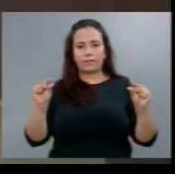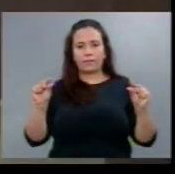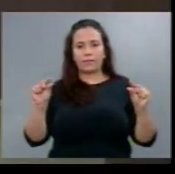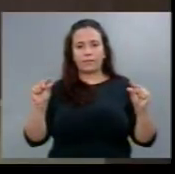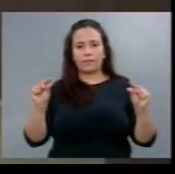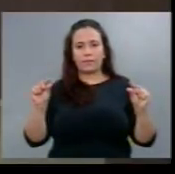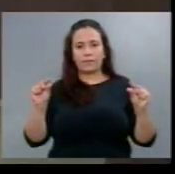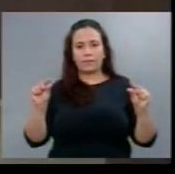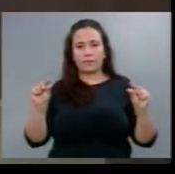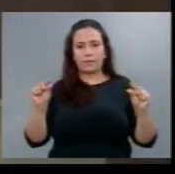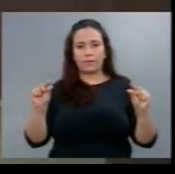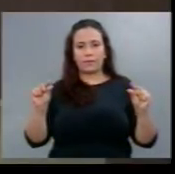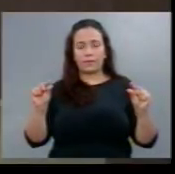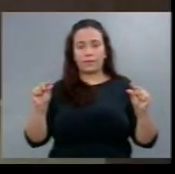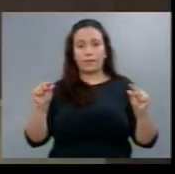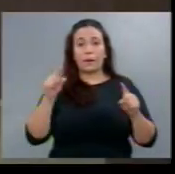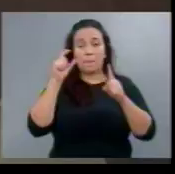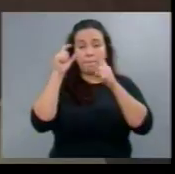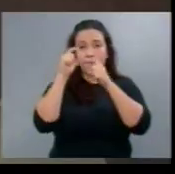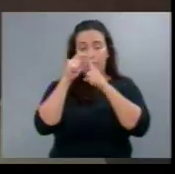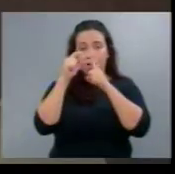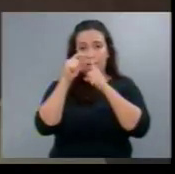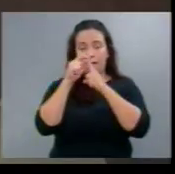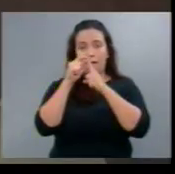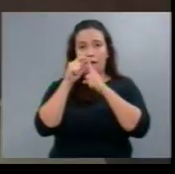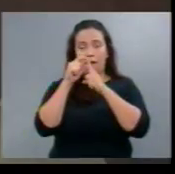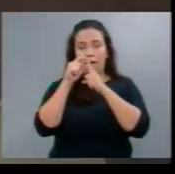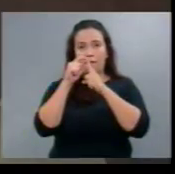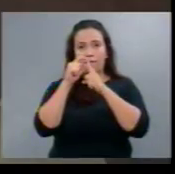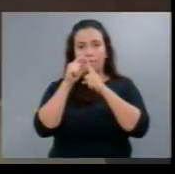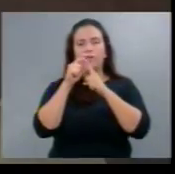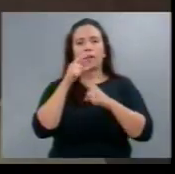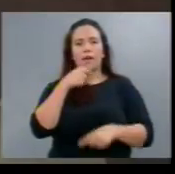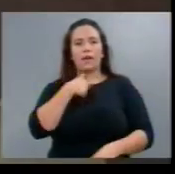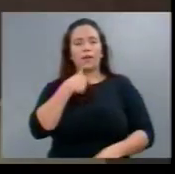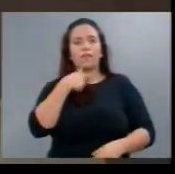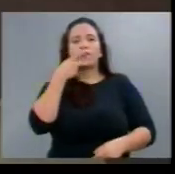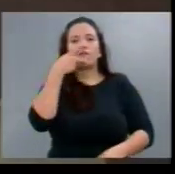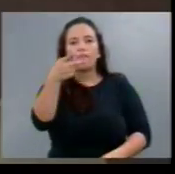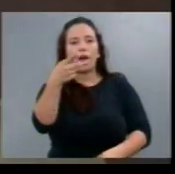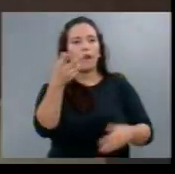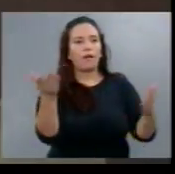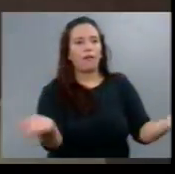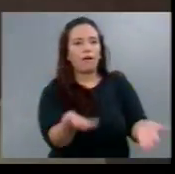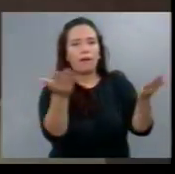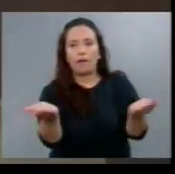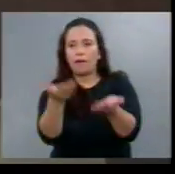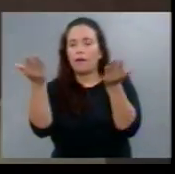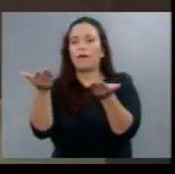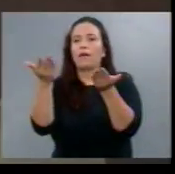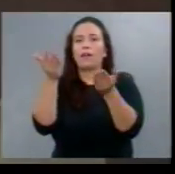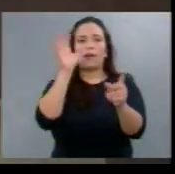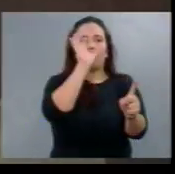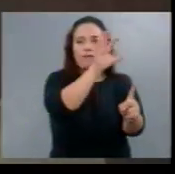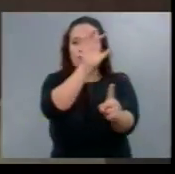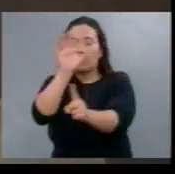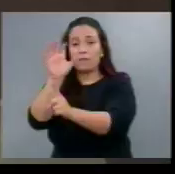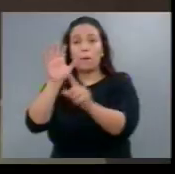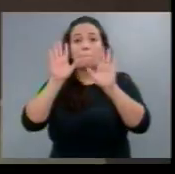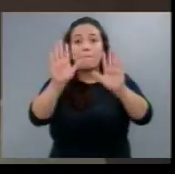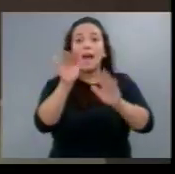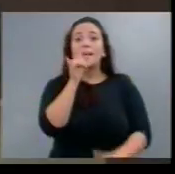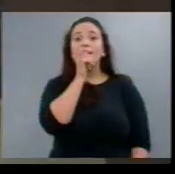que se a palavra convence, é o exemplo que arrasta. Se a palavra convence, é o exemplo que